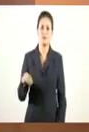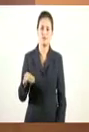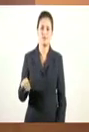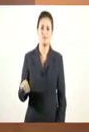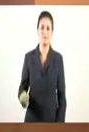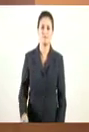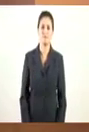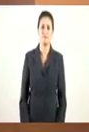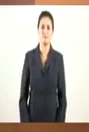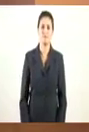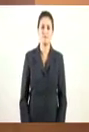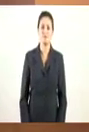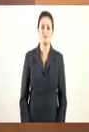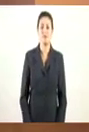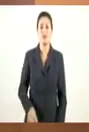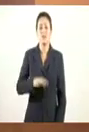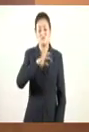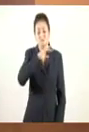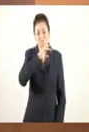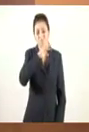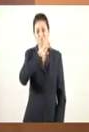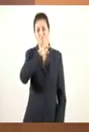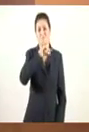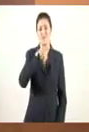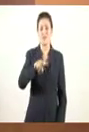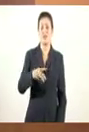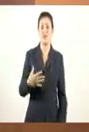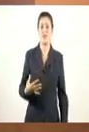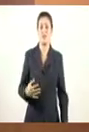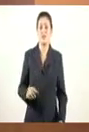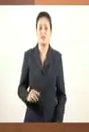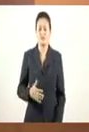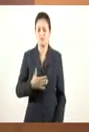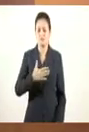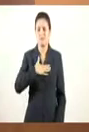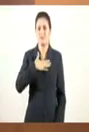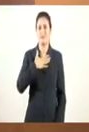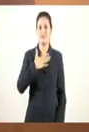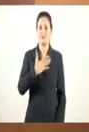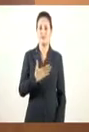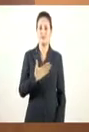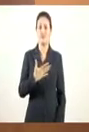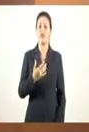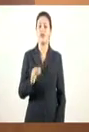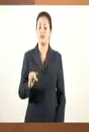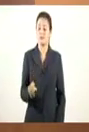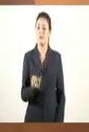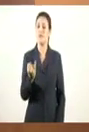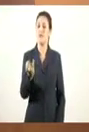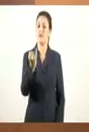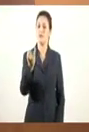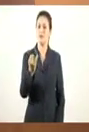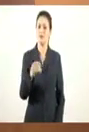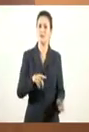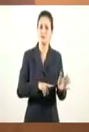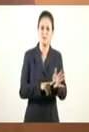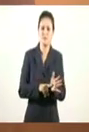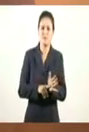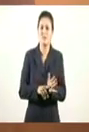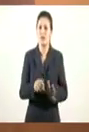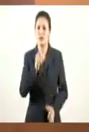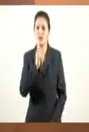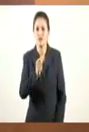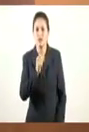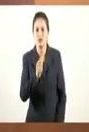mesmo tempo que a denúncia é forte, é importante, é uma matéria feita com muito cuidado, é muito ruim saber que existem essas